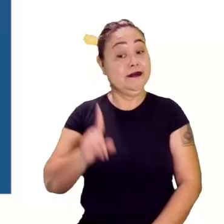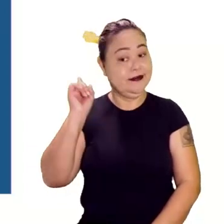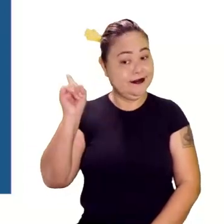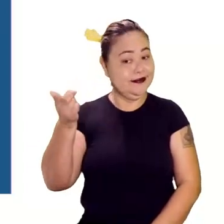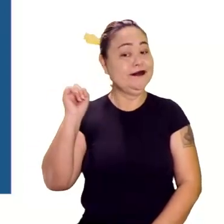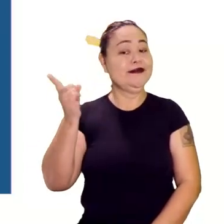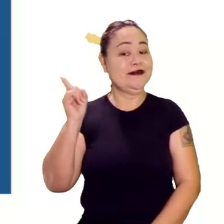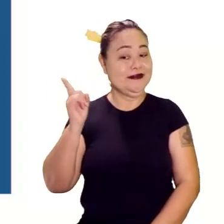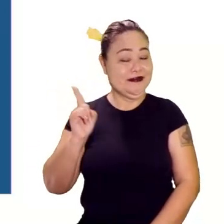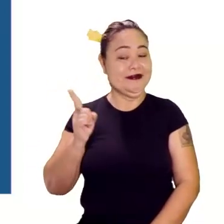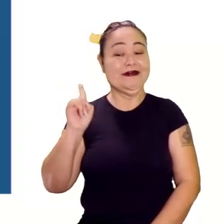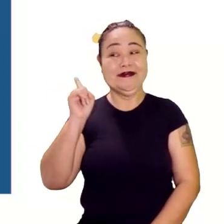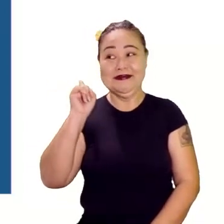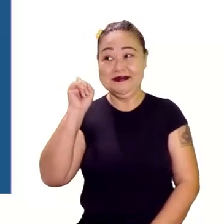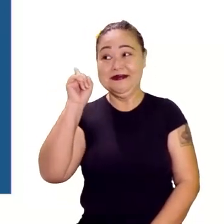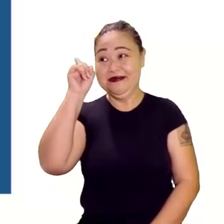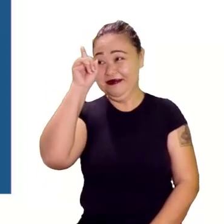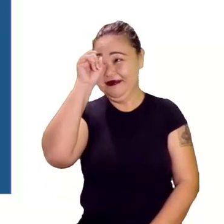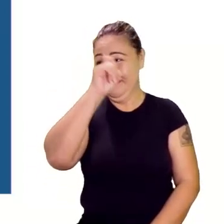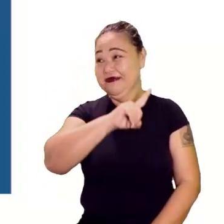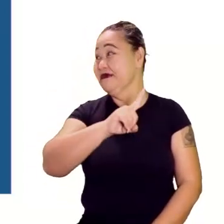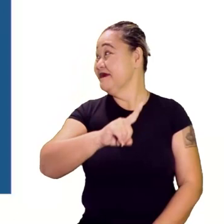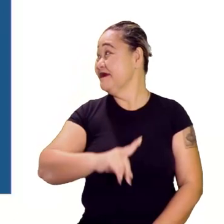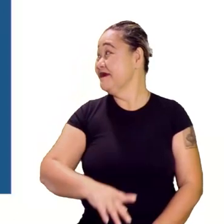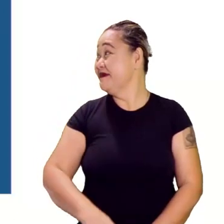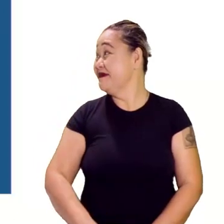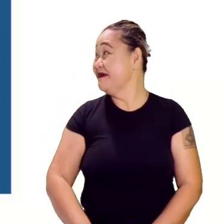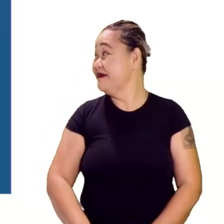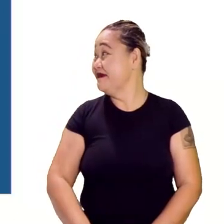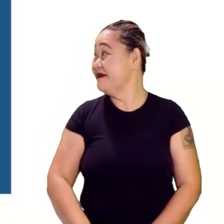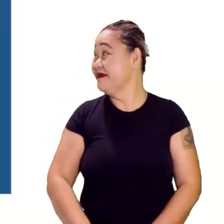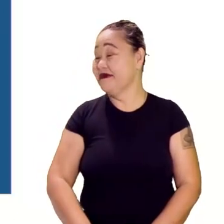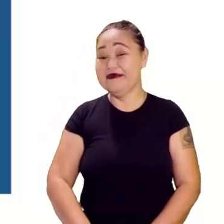Essa aqui é da pegada, bora ver!